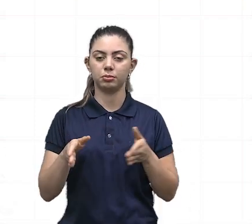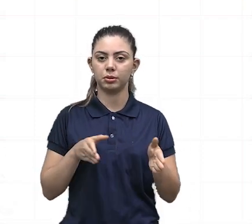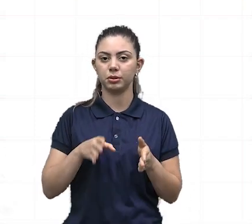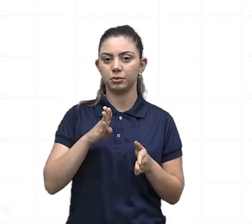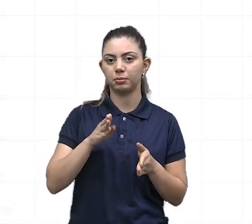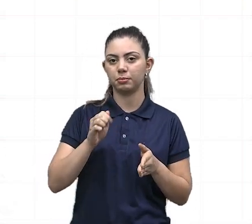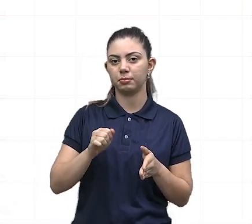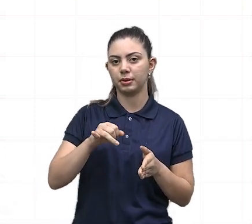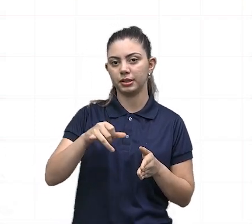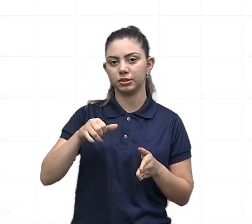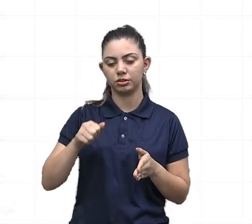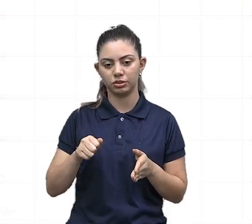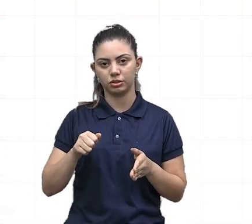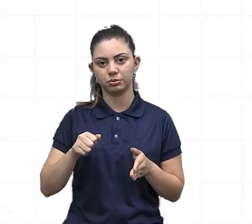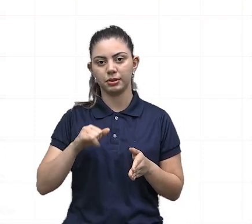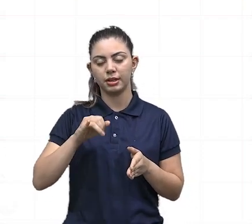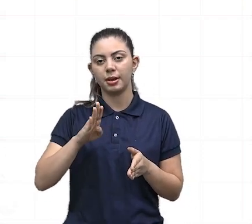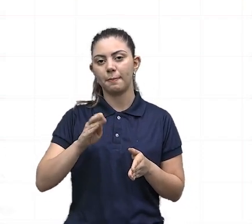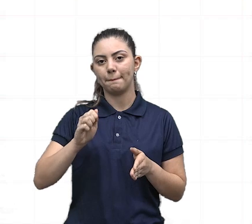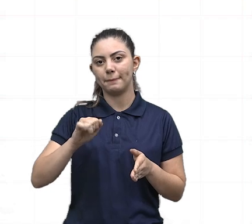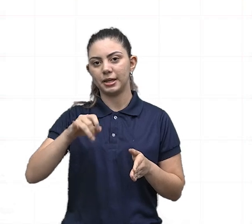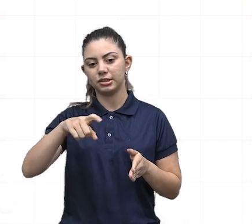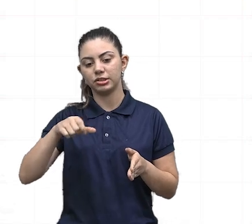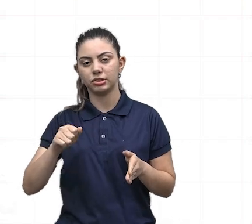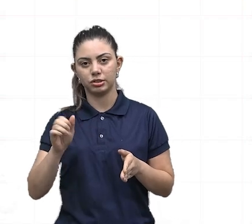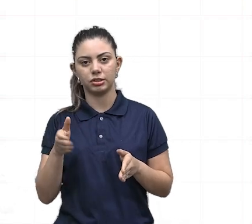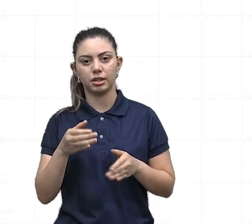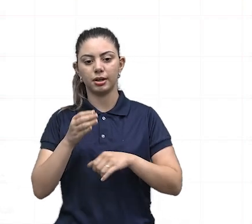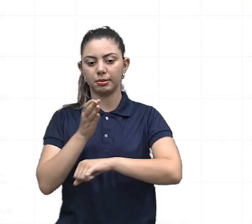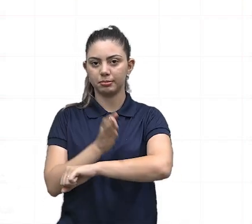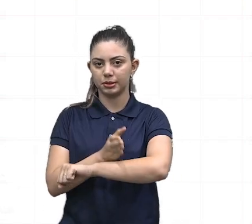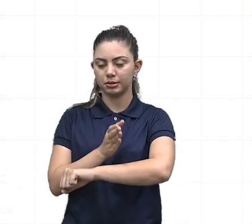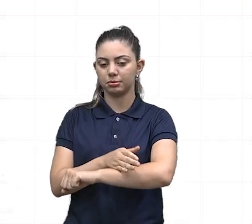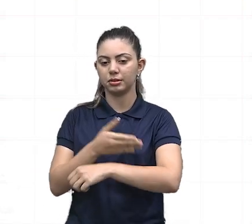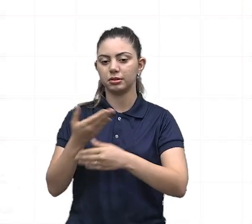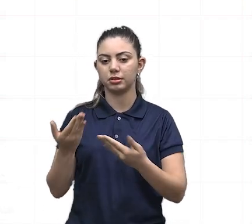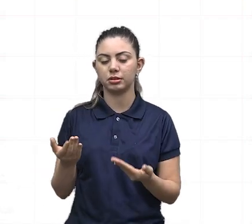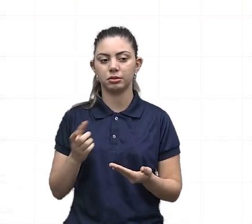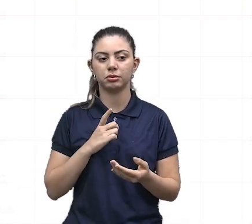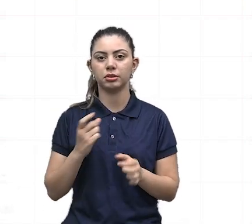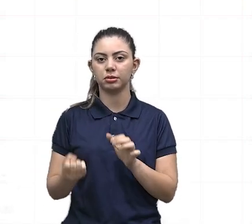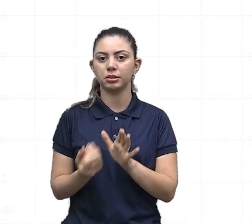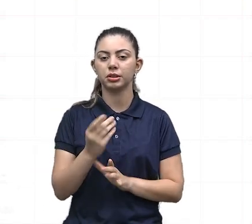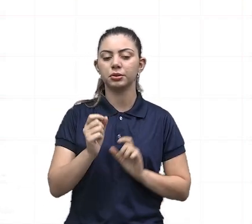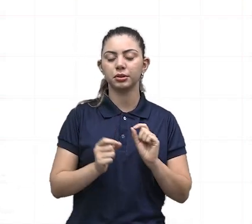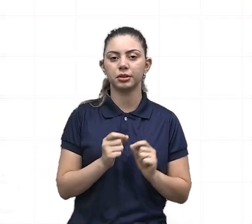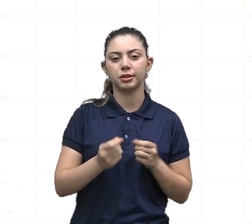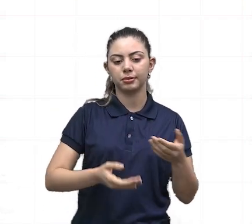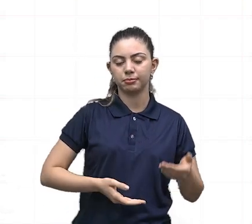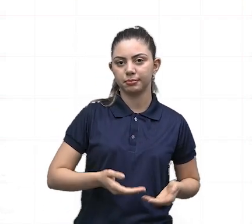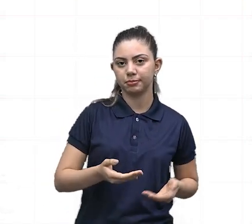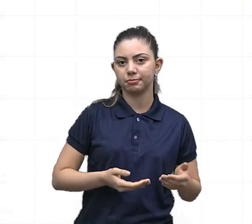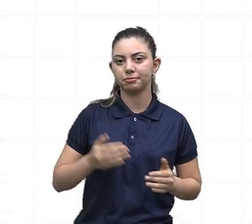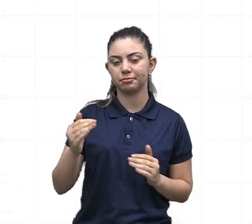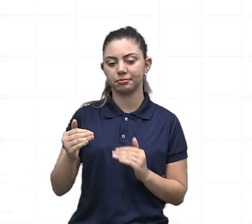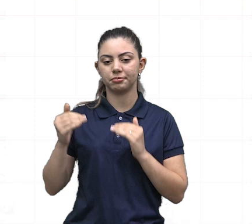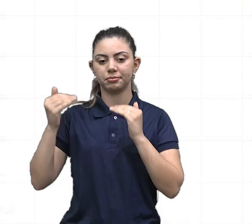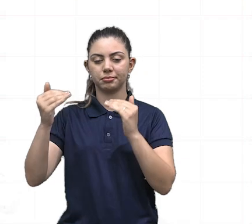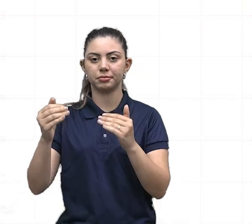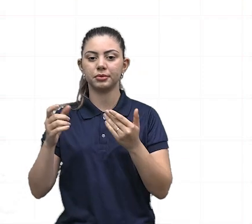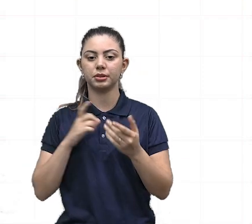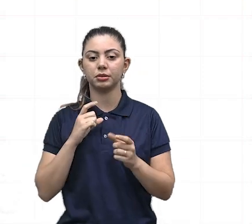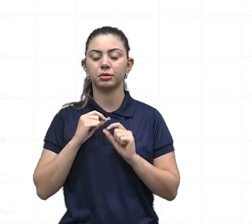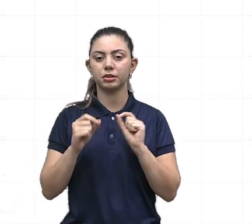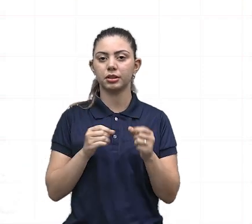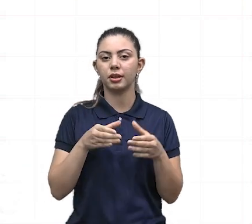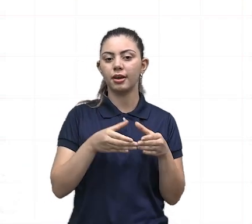dos séculos XI a XV. Surge assim a vassalagem e a servidão. A vassalagem unia os nobres cavaleiros